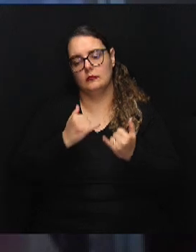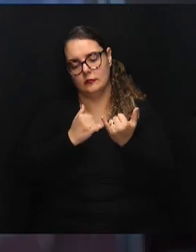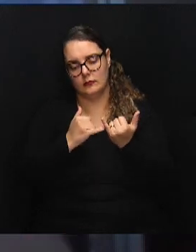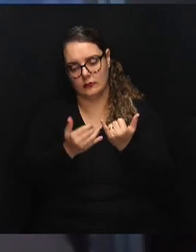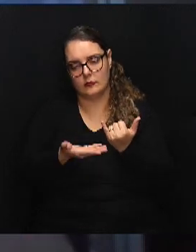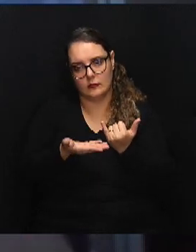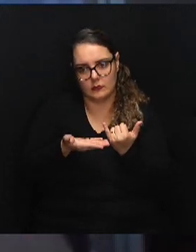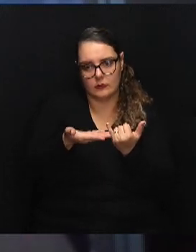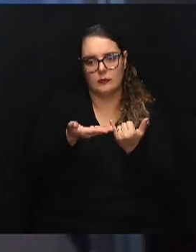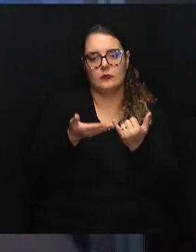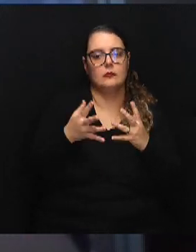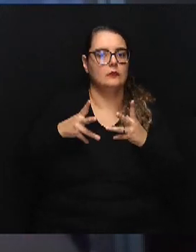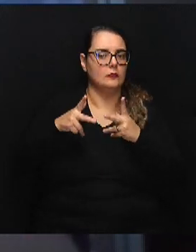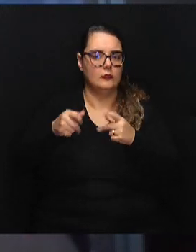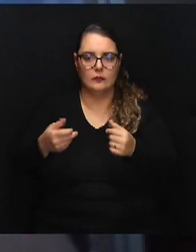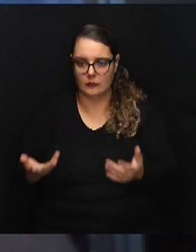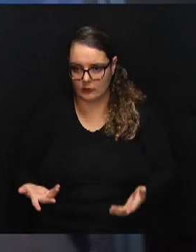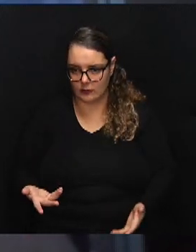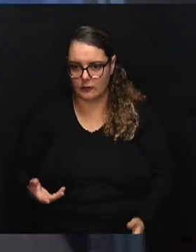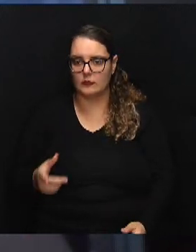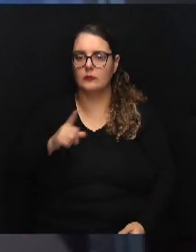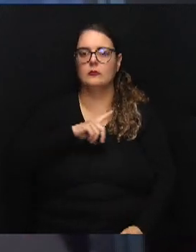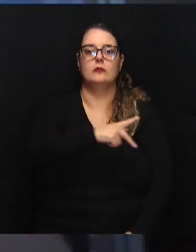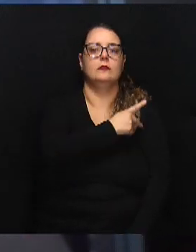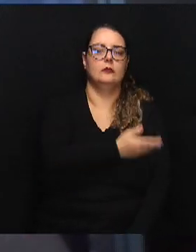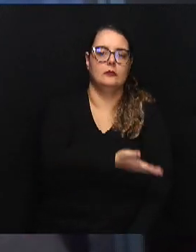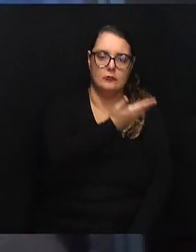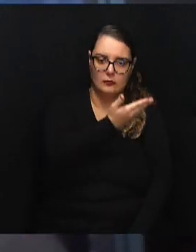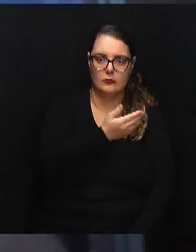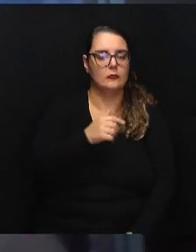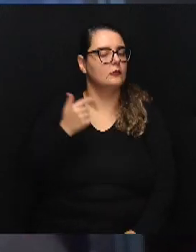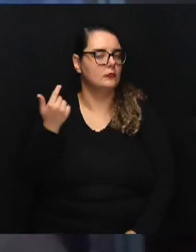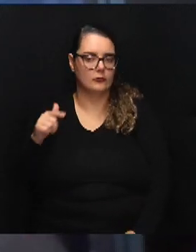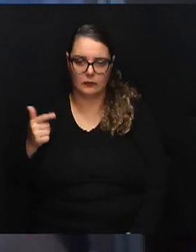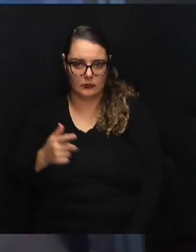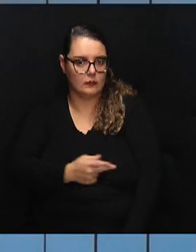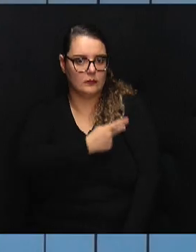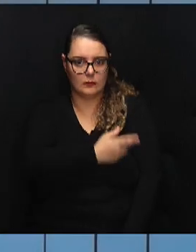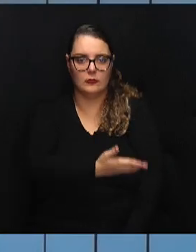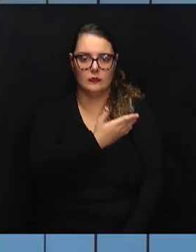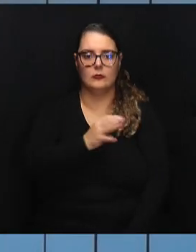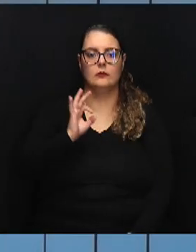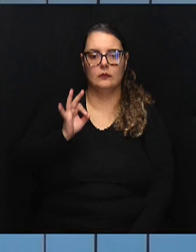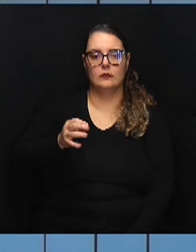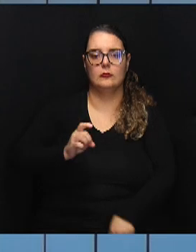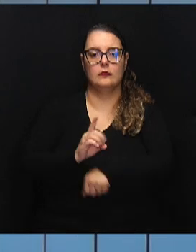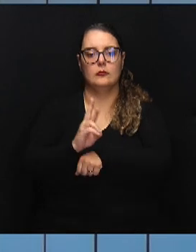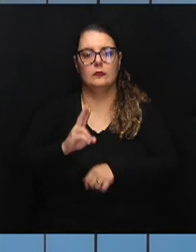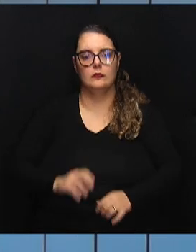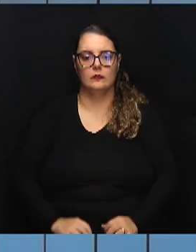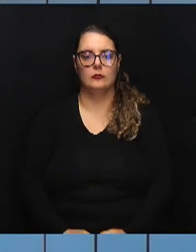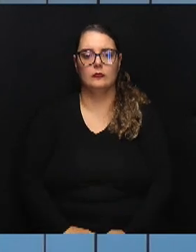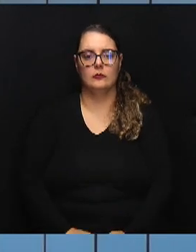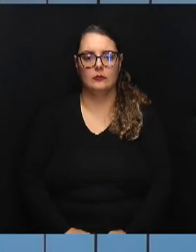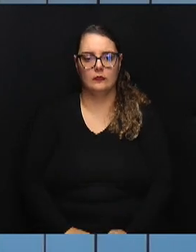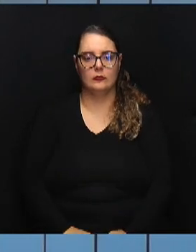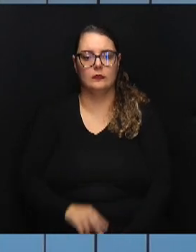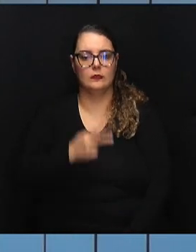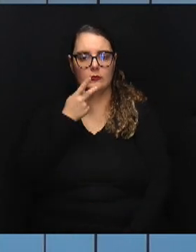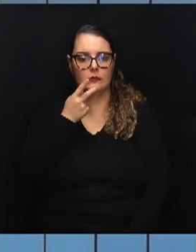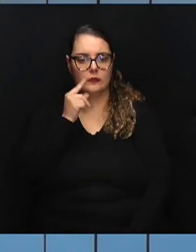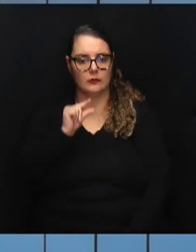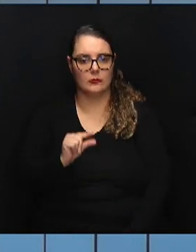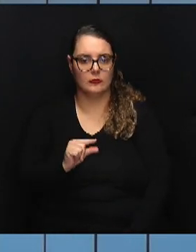pressão arterial em todo mundo, em quem tem pressão alta e em quem não tem. Correto, doutora. E vamos falar agora um pouquinho